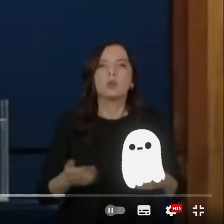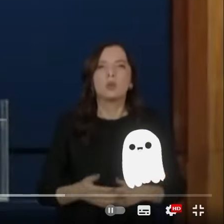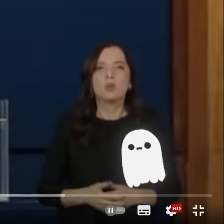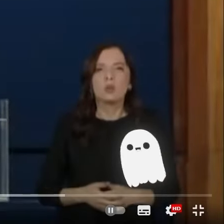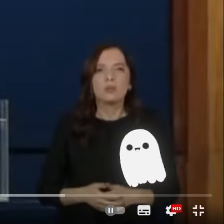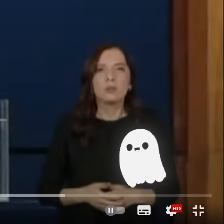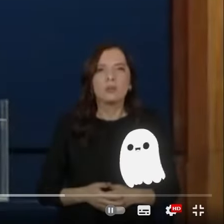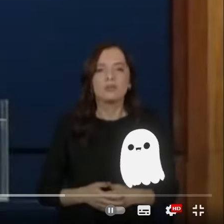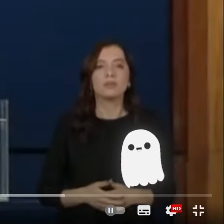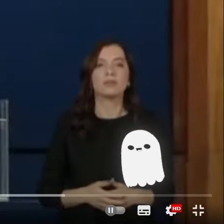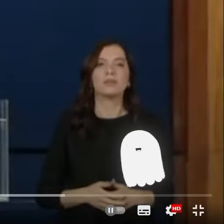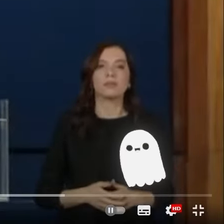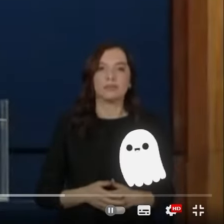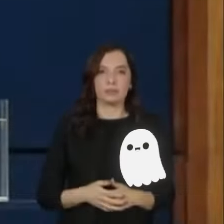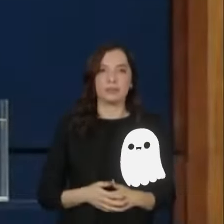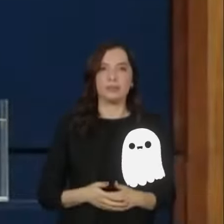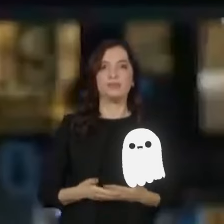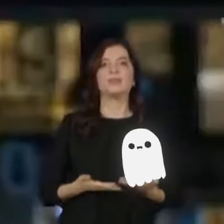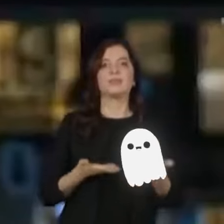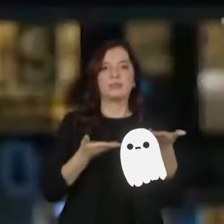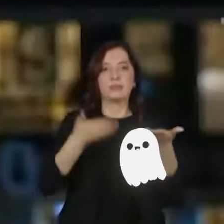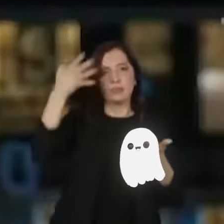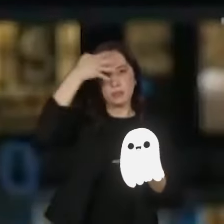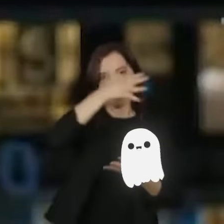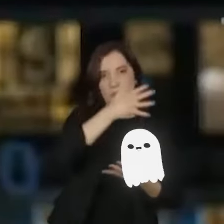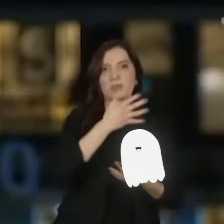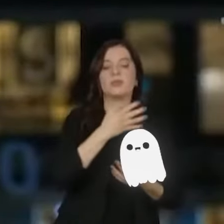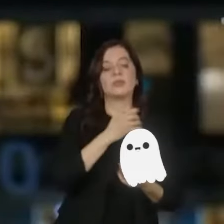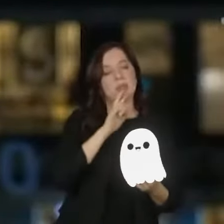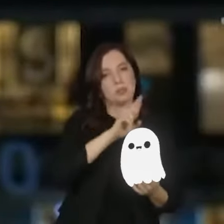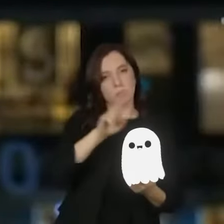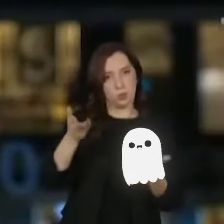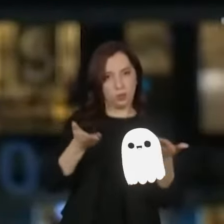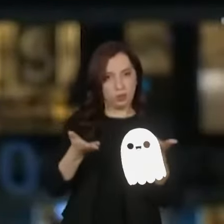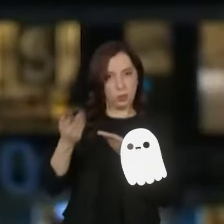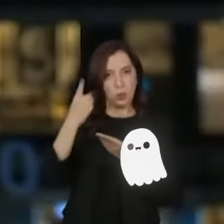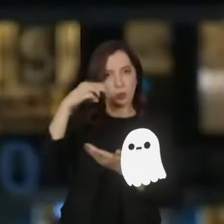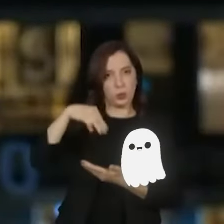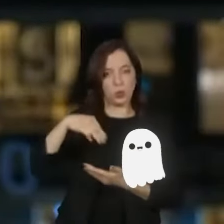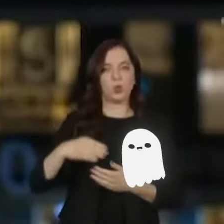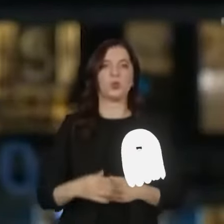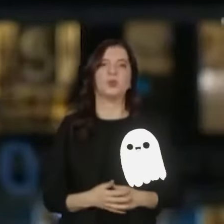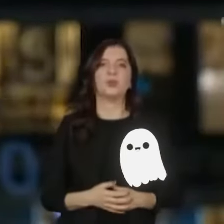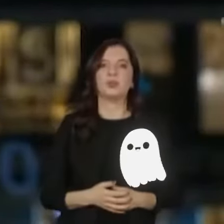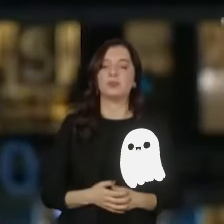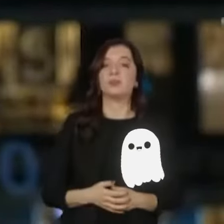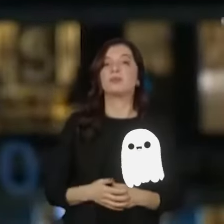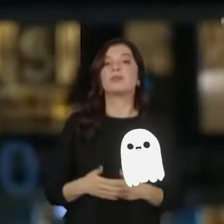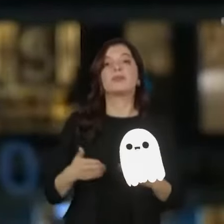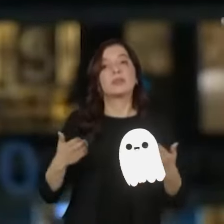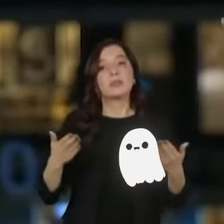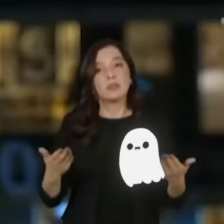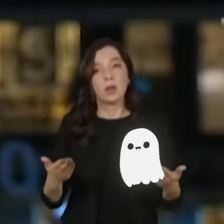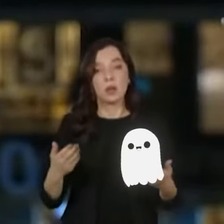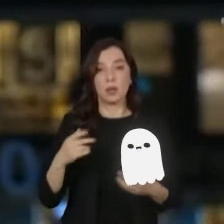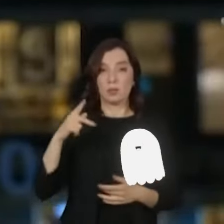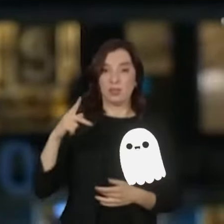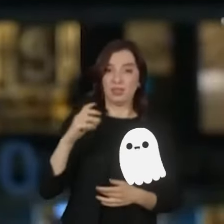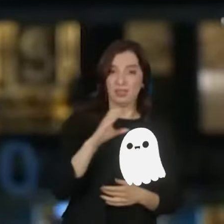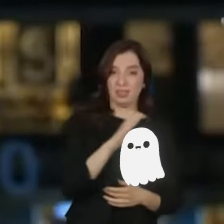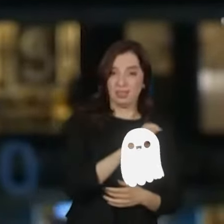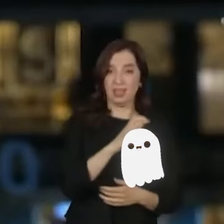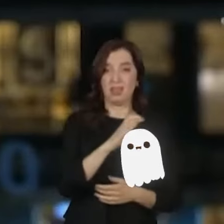Candidato Datena, um minuto para sua resposta. Primeiro, o PCC Marçal, eu vou lhe dizer